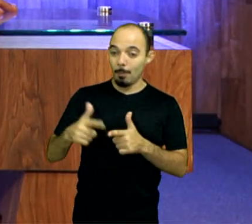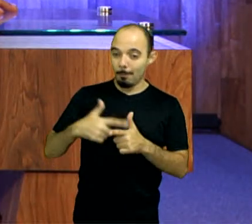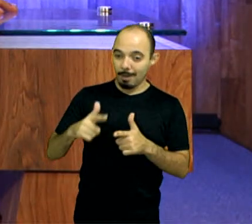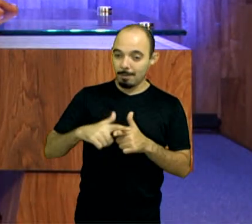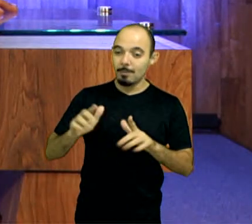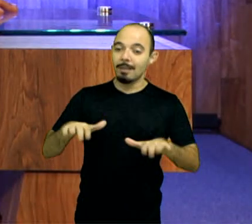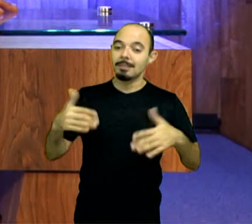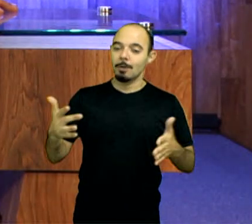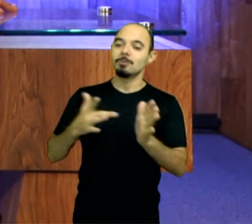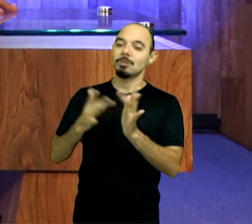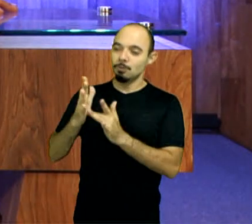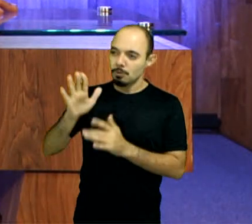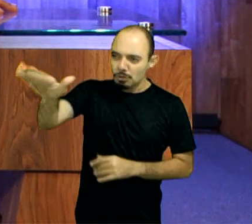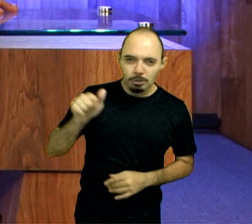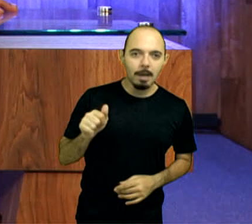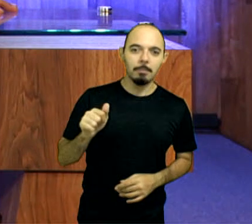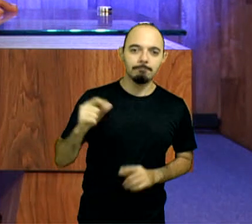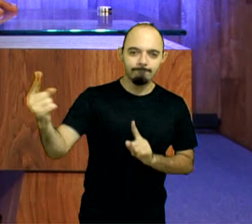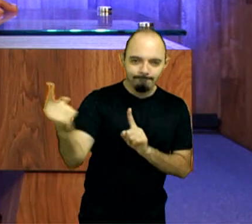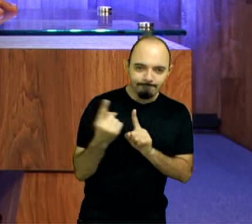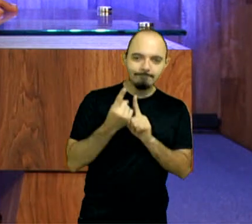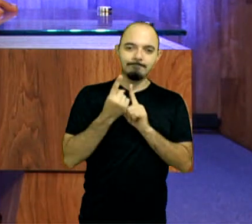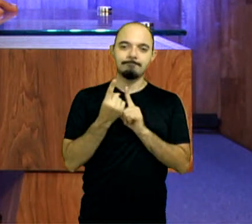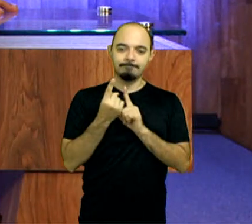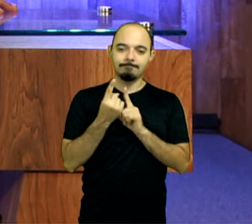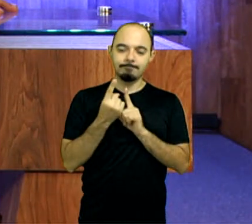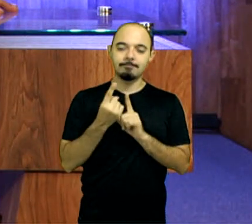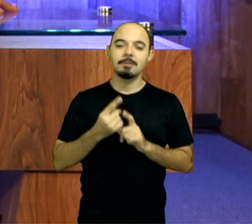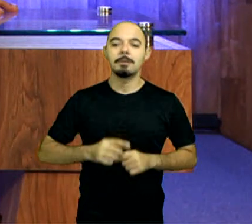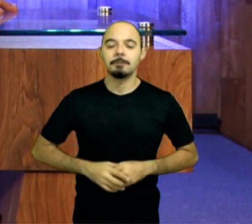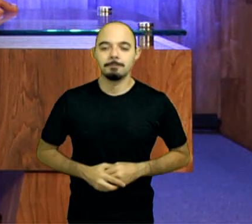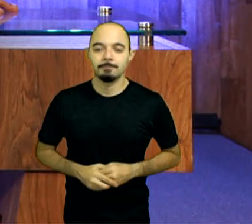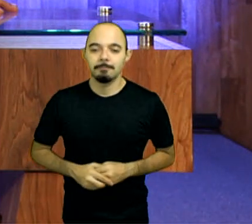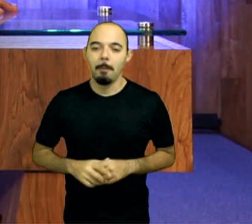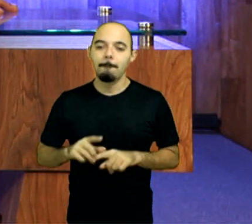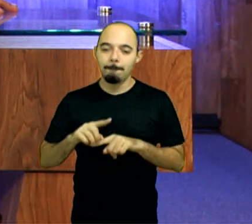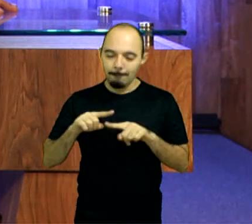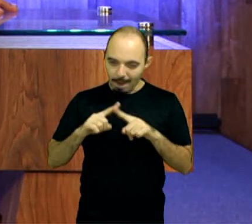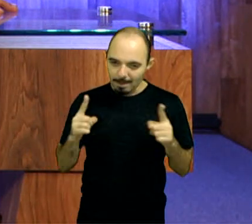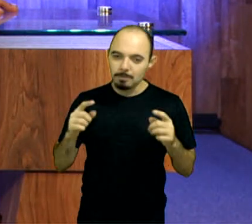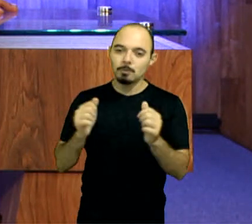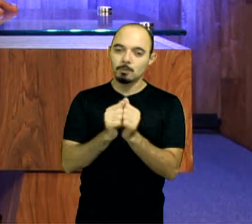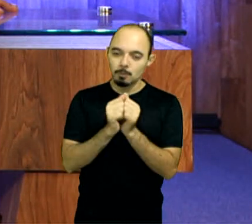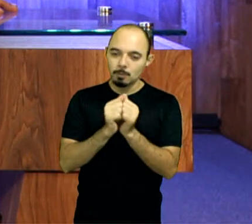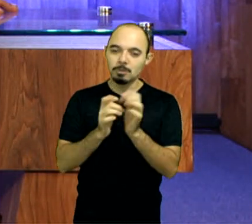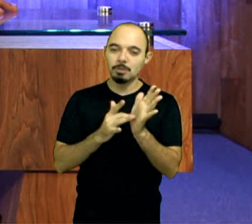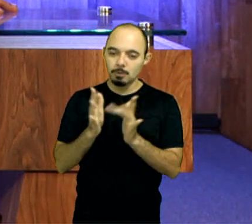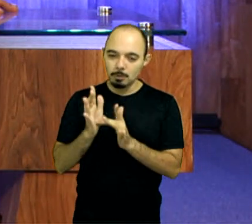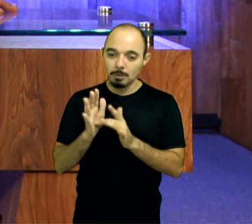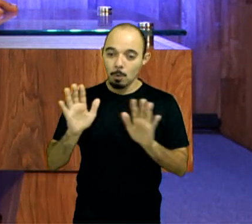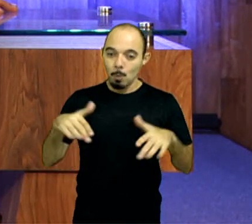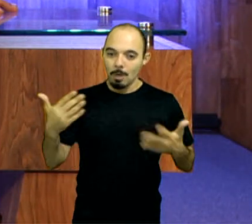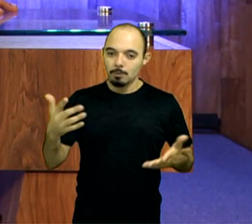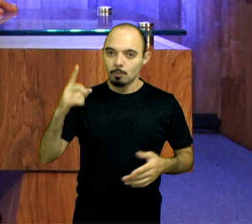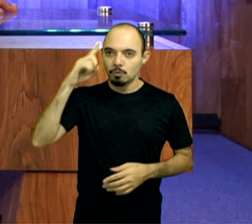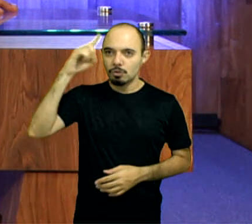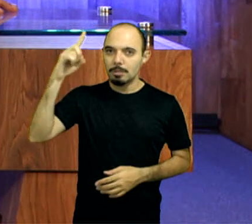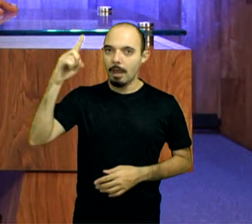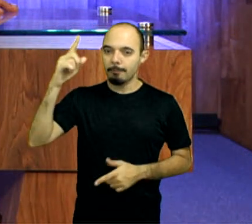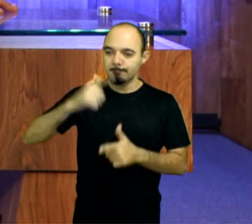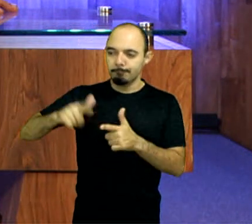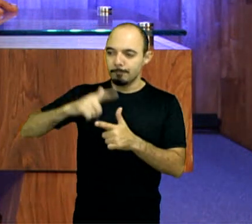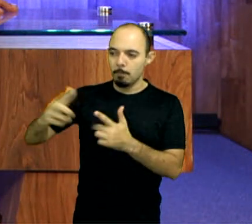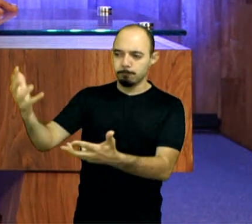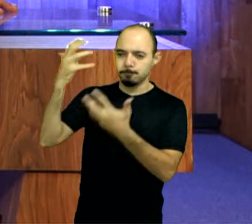Jesus quando você está bom. Porque quando vier o dia mal, ele já está ali pertinho, louvado seja o nome do